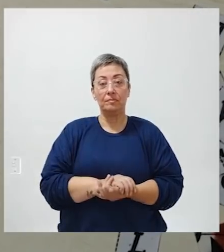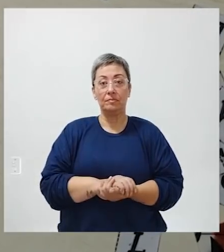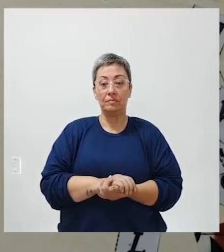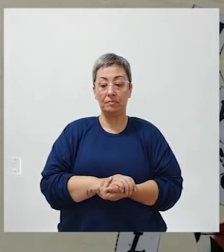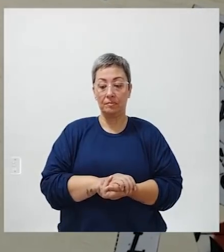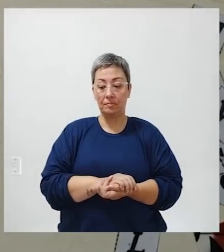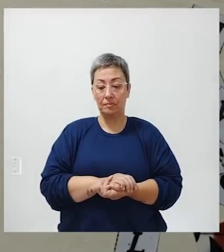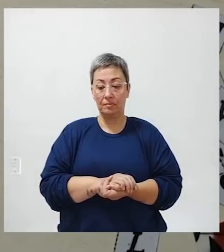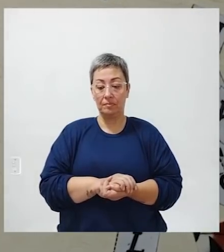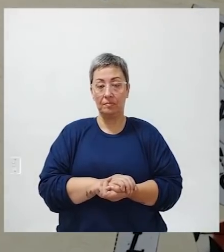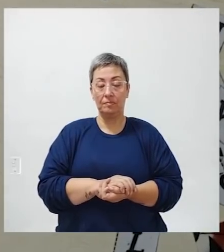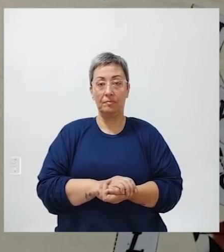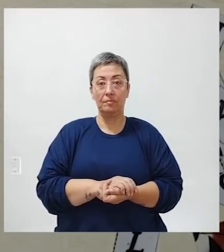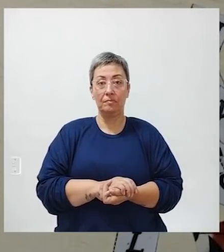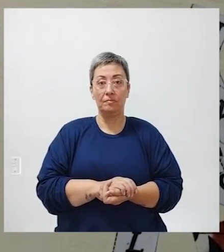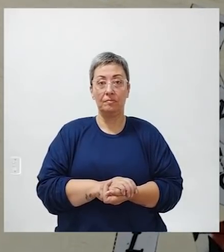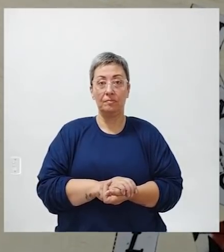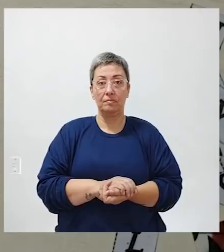vai.